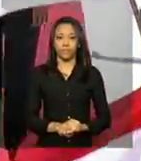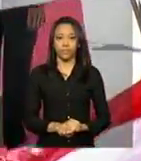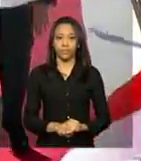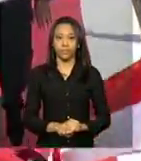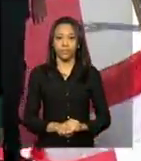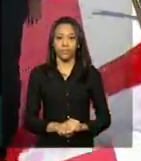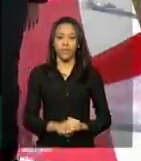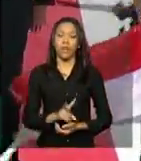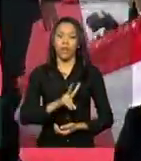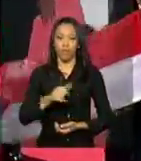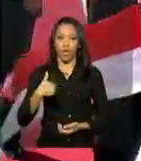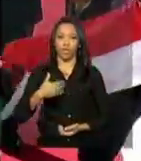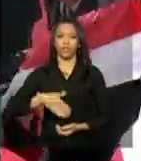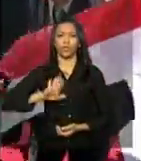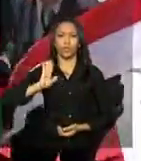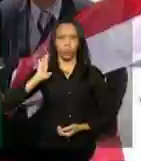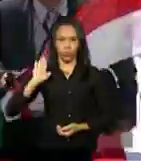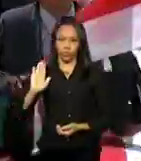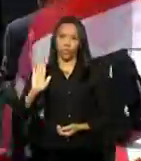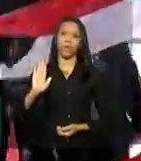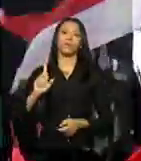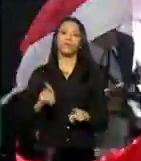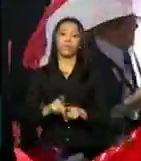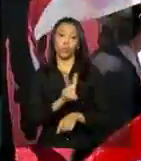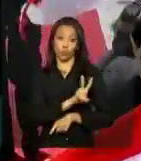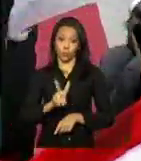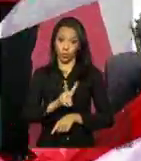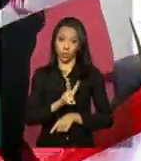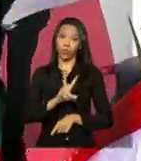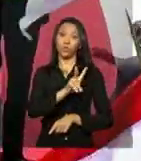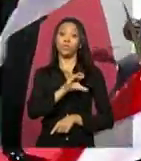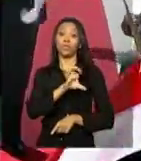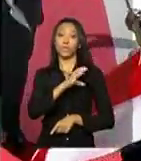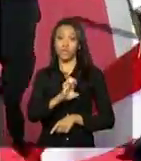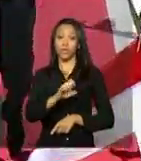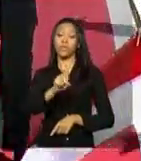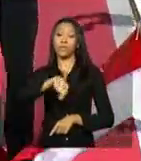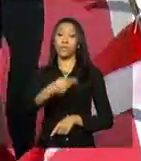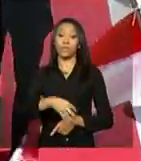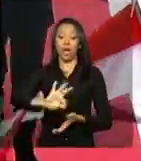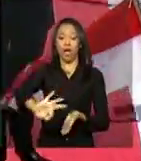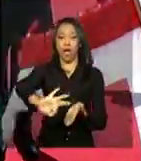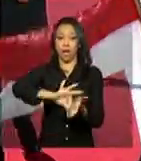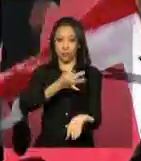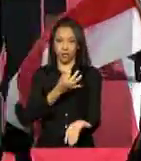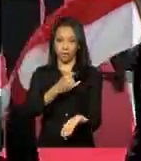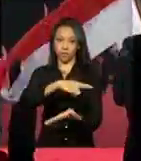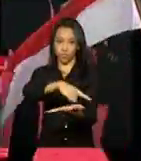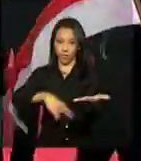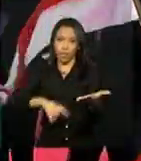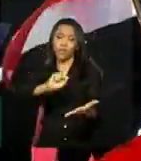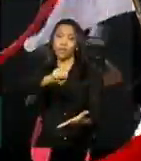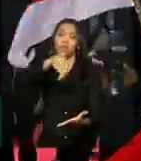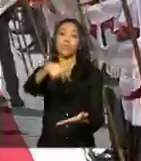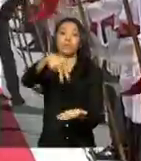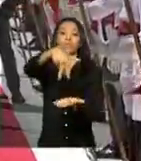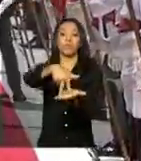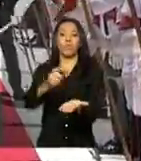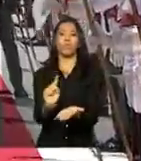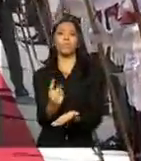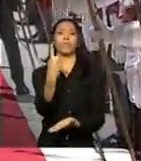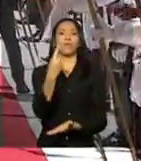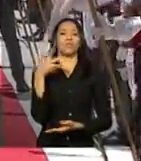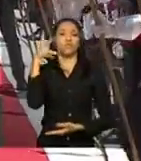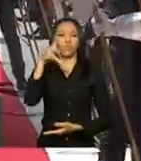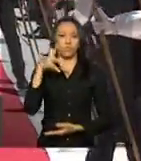Ela vai fazer o juramento juntamente com o vice Michel Temer, eles vão assinar o termo de posse e aí ela vai fazer o primeiro discurso, agora